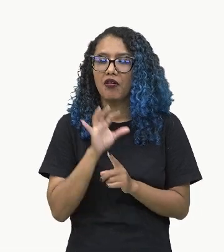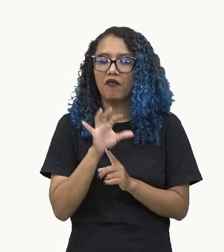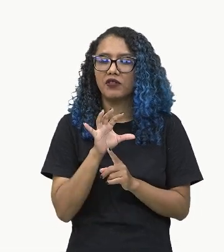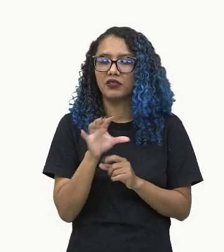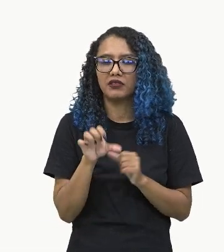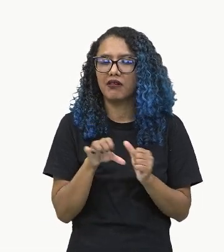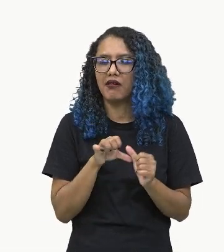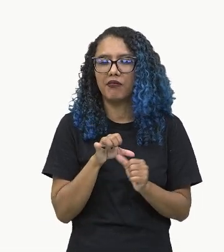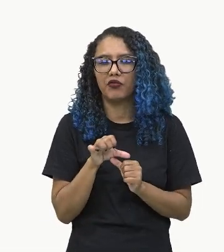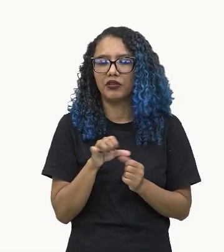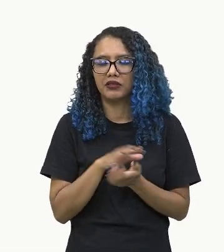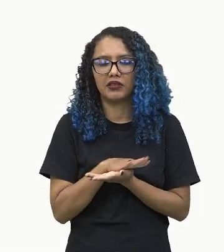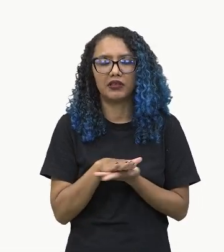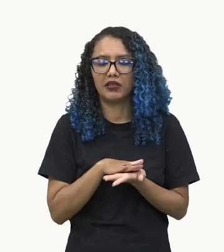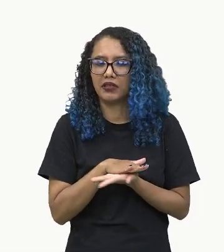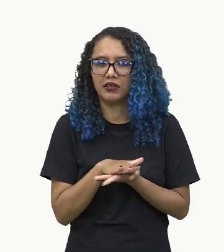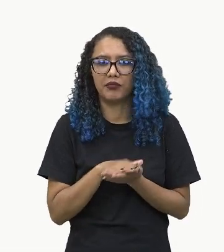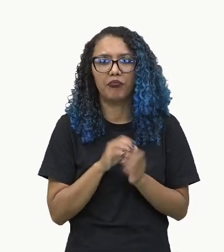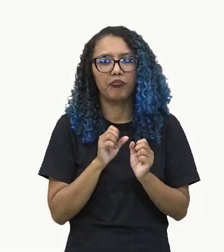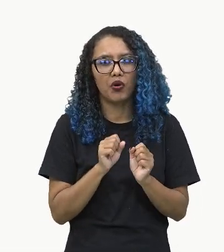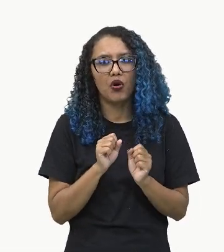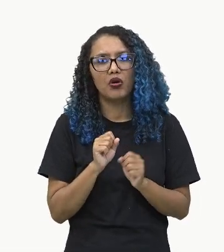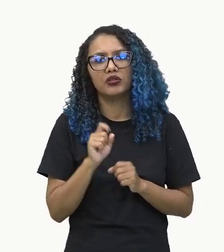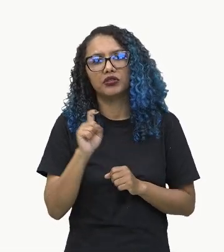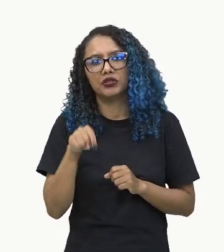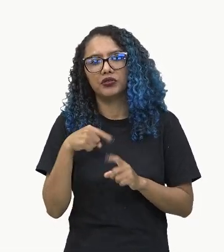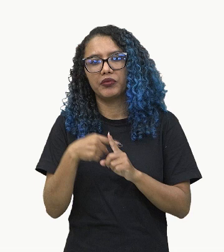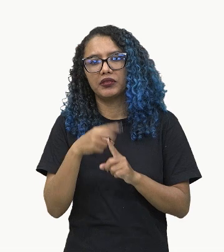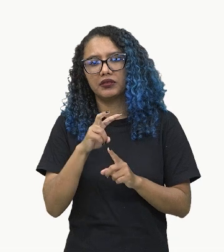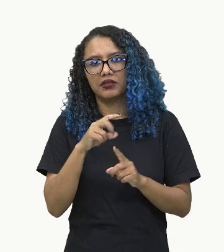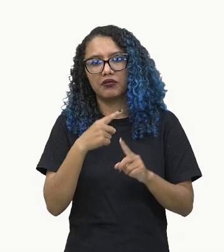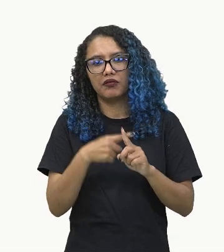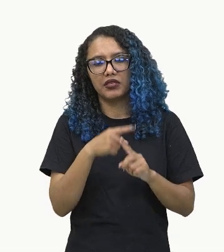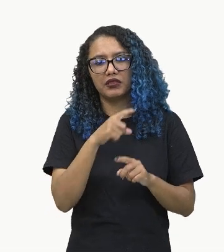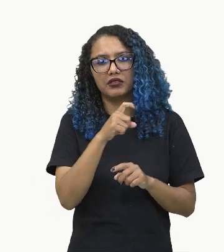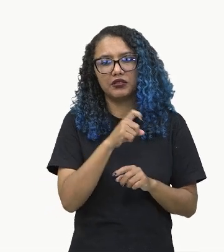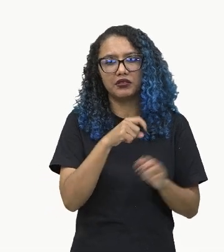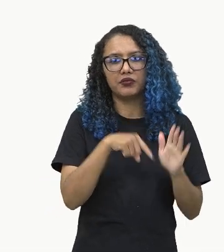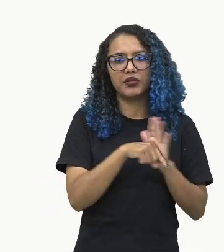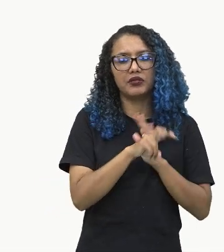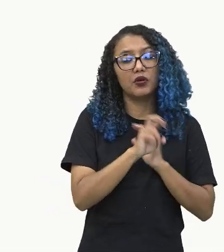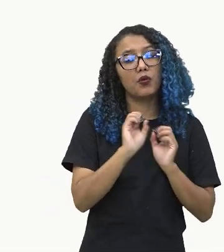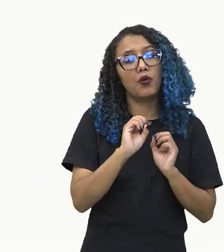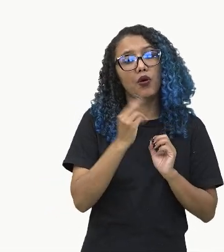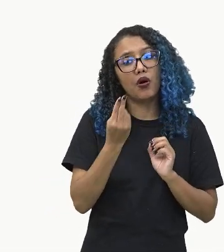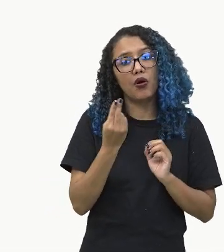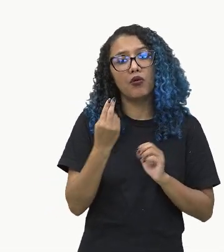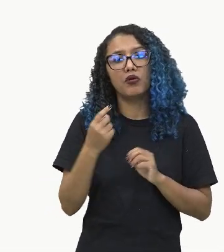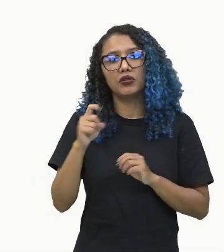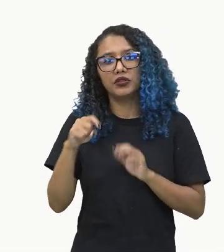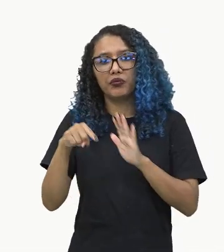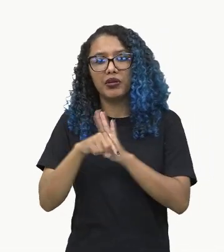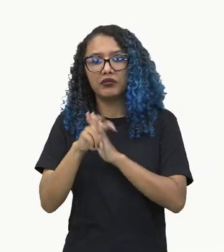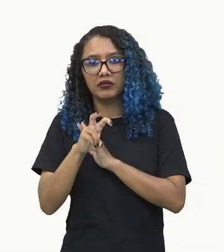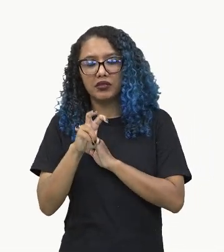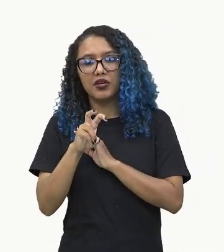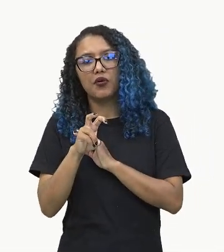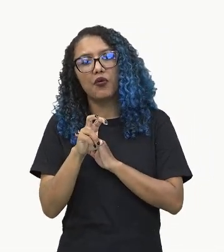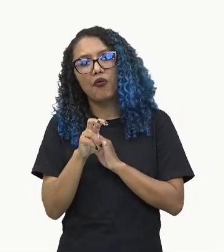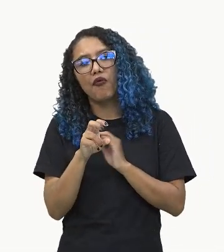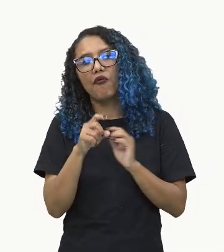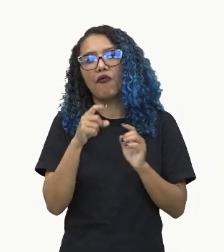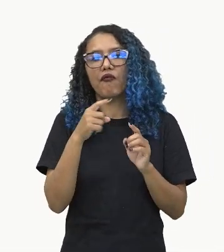em nada. Você pode botar x mais 5 vezes x menos 5 ou x menos 5 vezes x mais